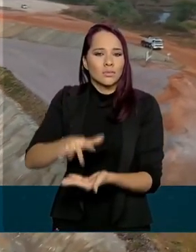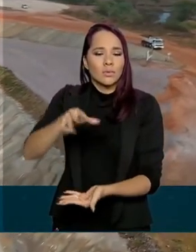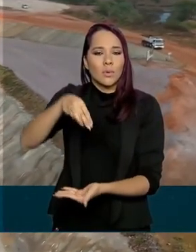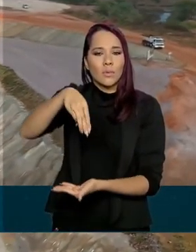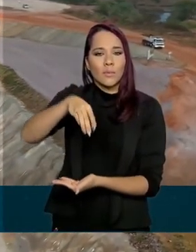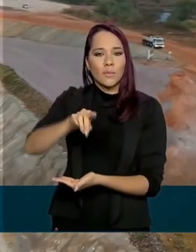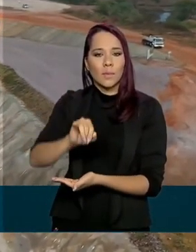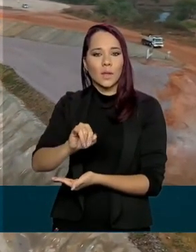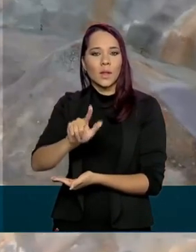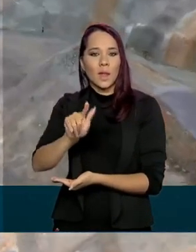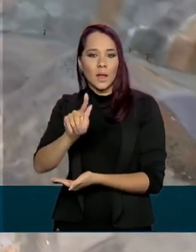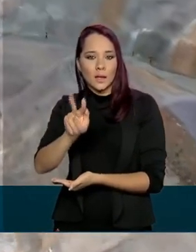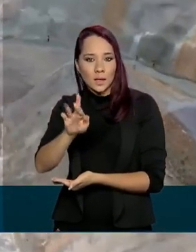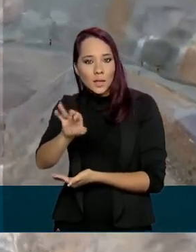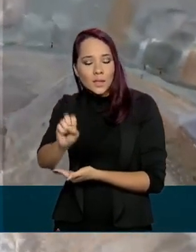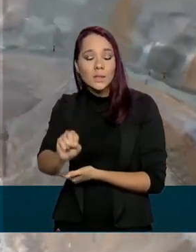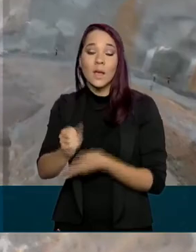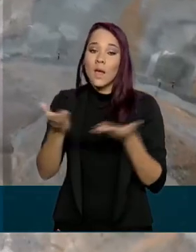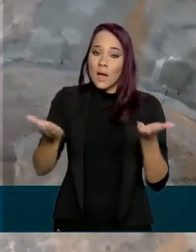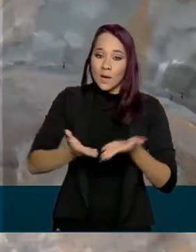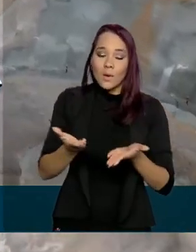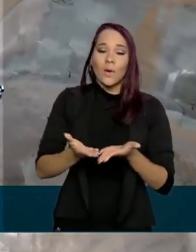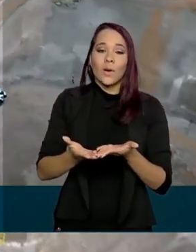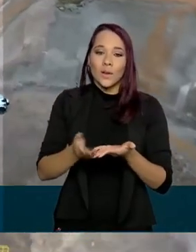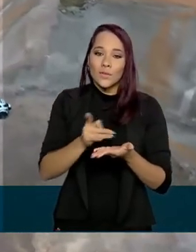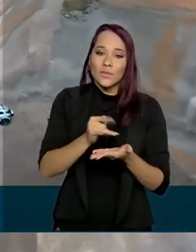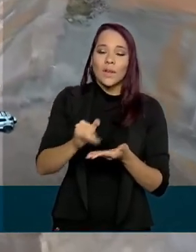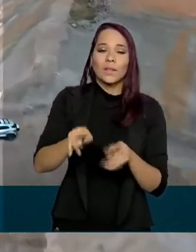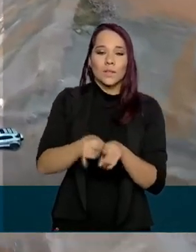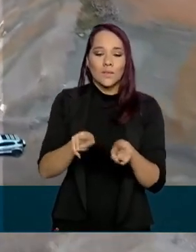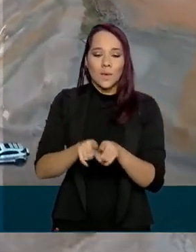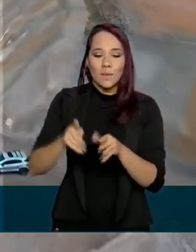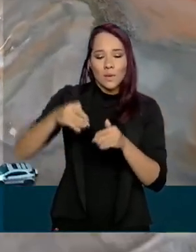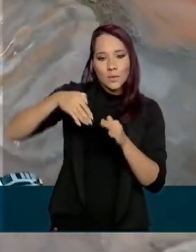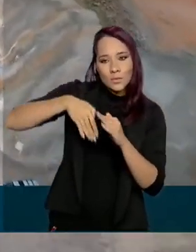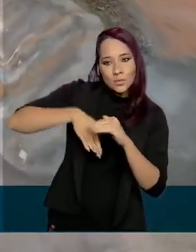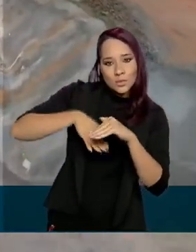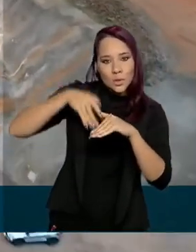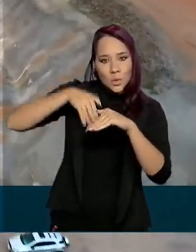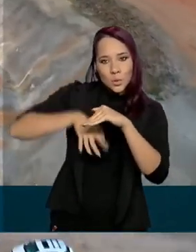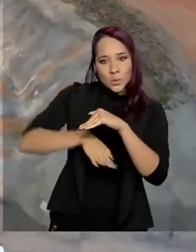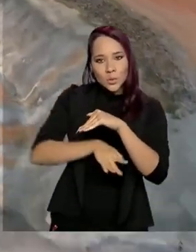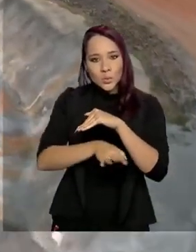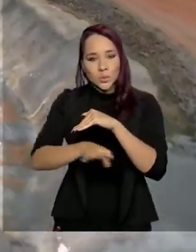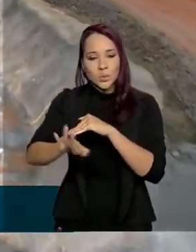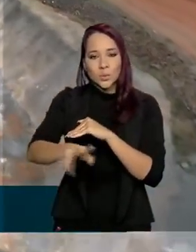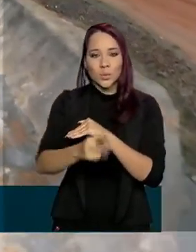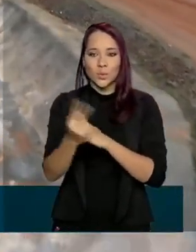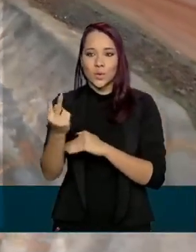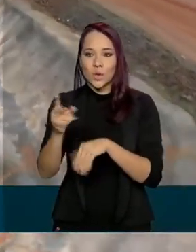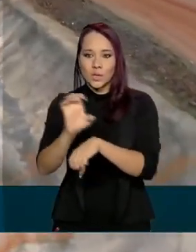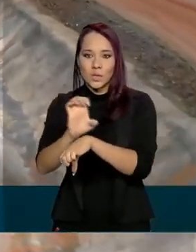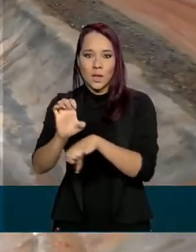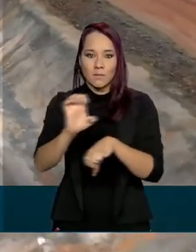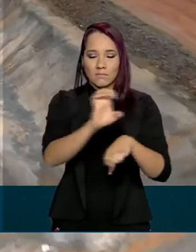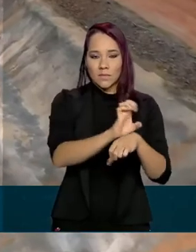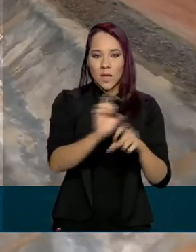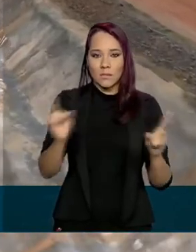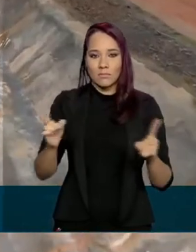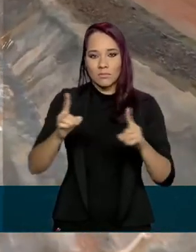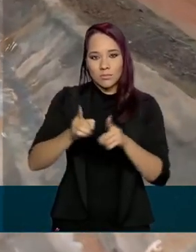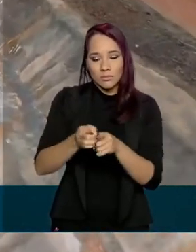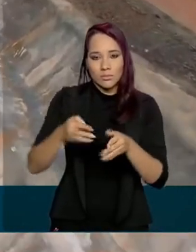milagres em pernambuco e agora passa pelo túnel milagres na divisa dos dois estados e